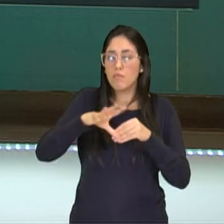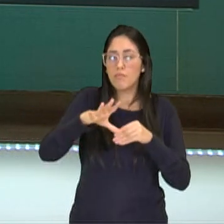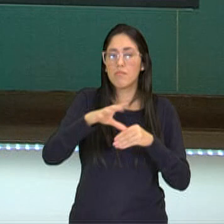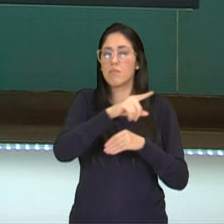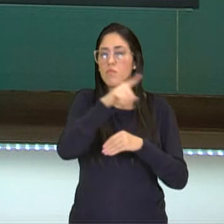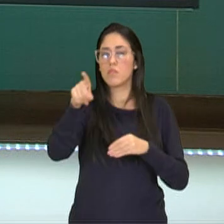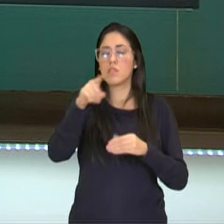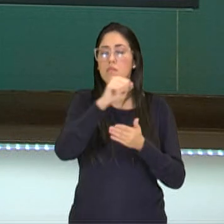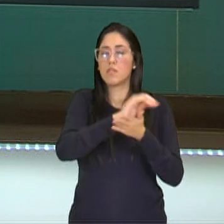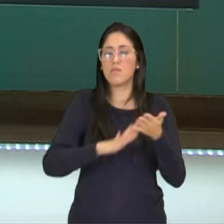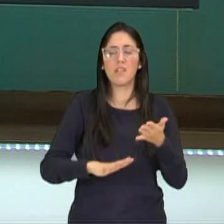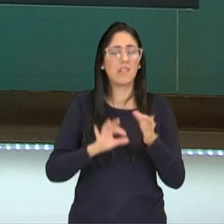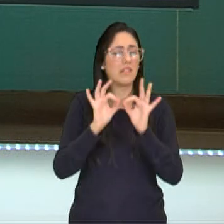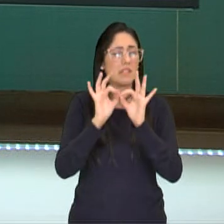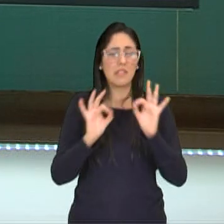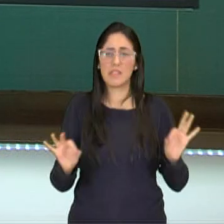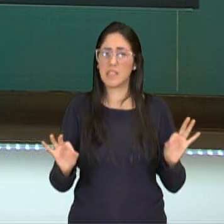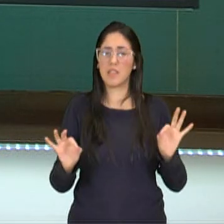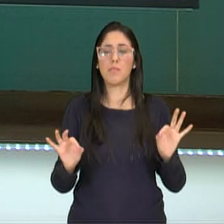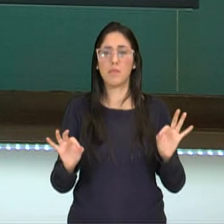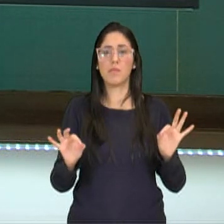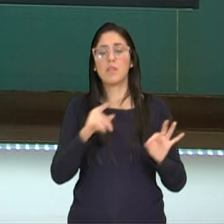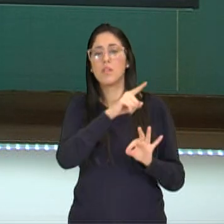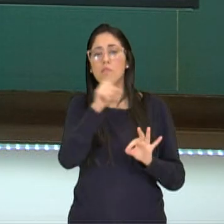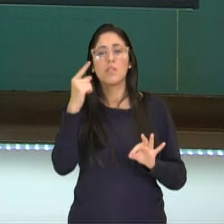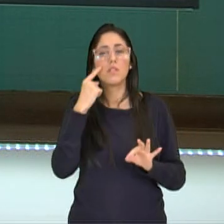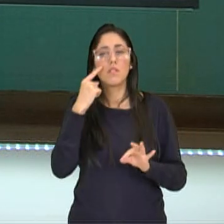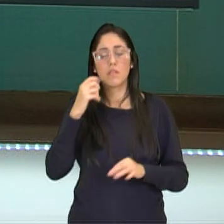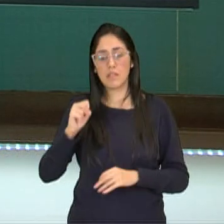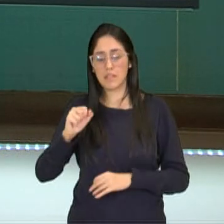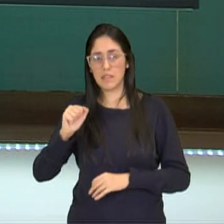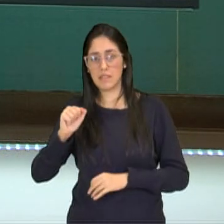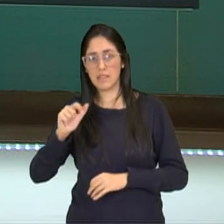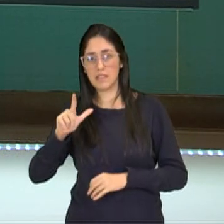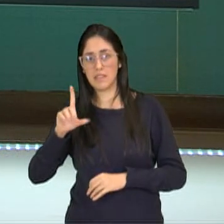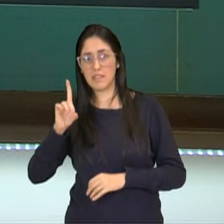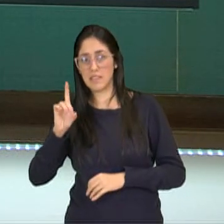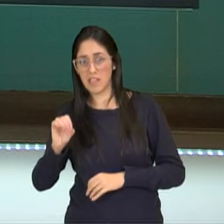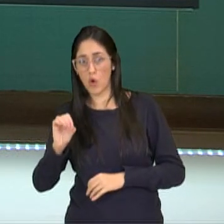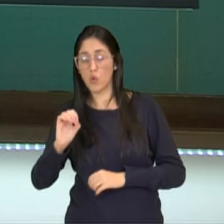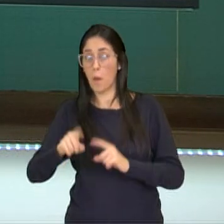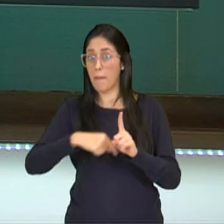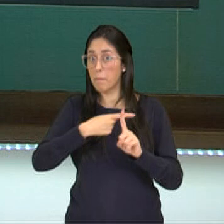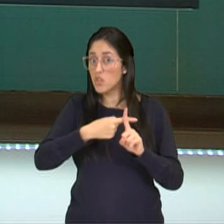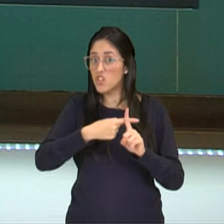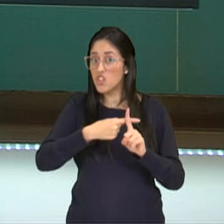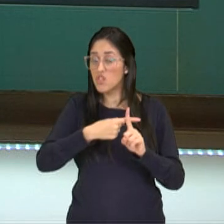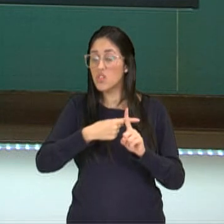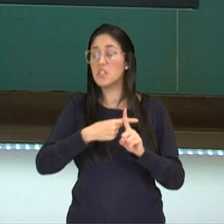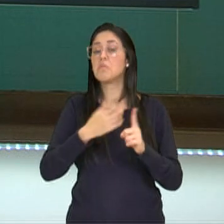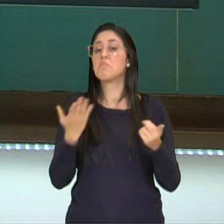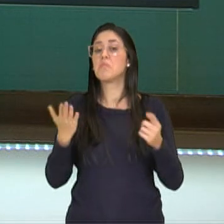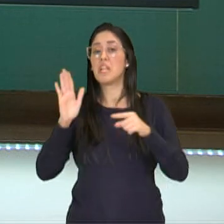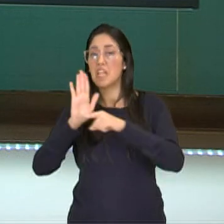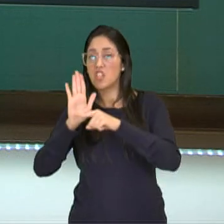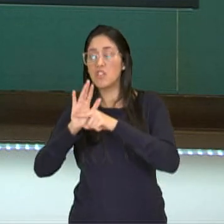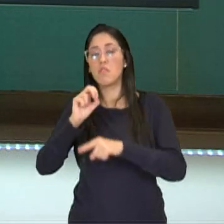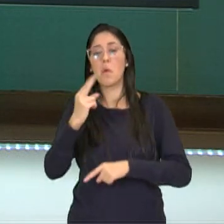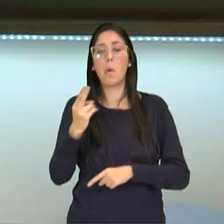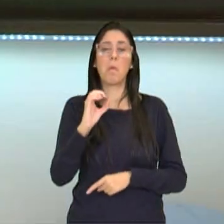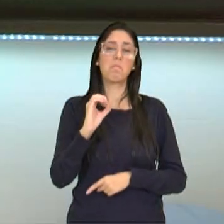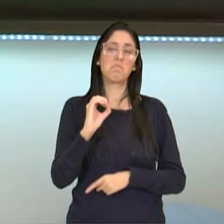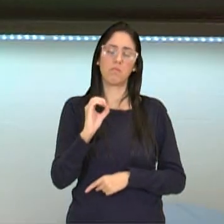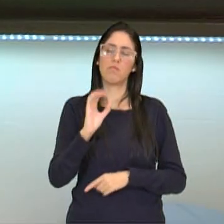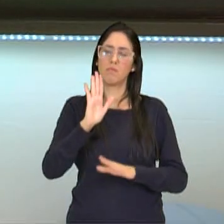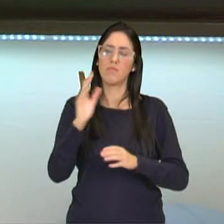muito simples. Vocês vão ver se esse saldo desse orçamento do Marcelo é positivo, negativo ou neutro. E